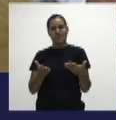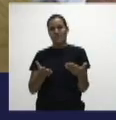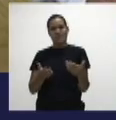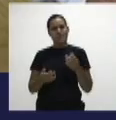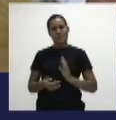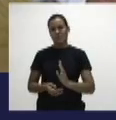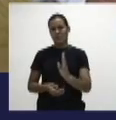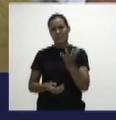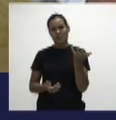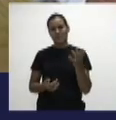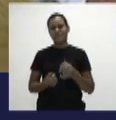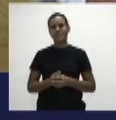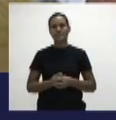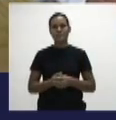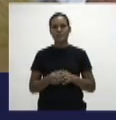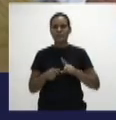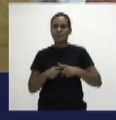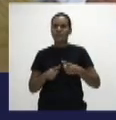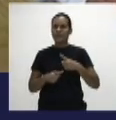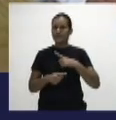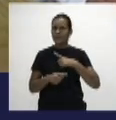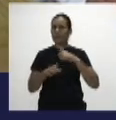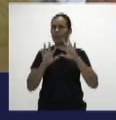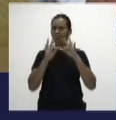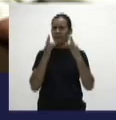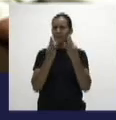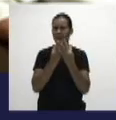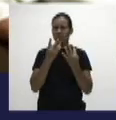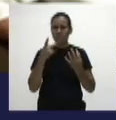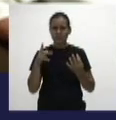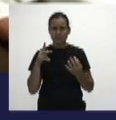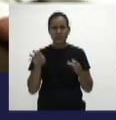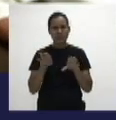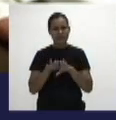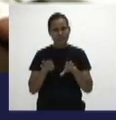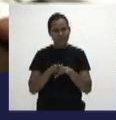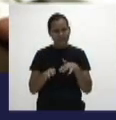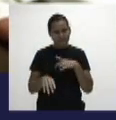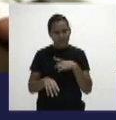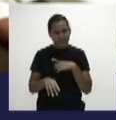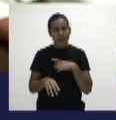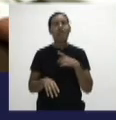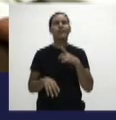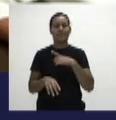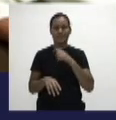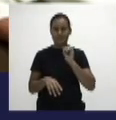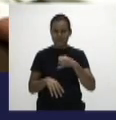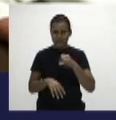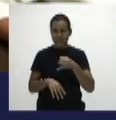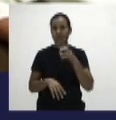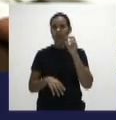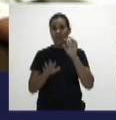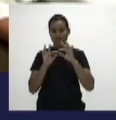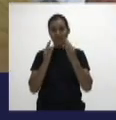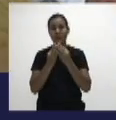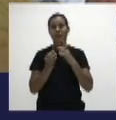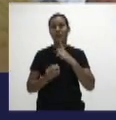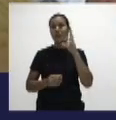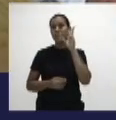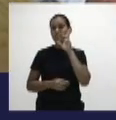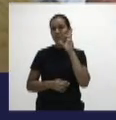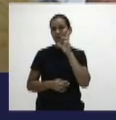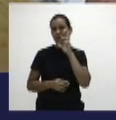esse nome até hoje esse esse vírus aí da circense pegou mais alguém da sua família no seu avô pegou pegou o meu irmão palhaço mingau Que